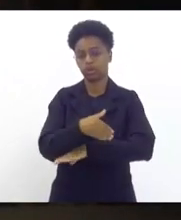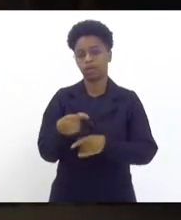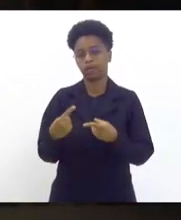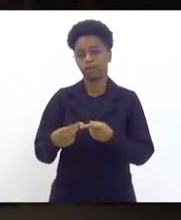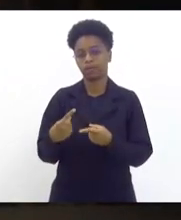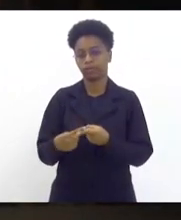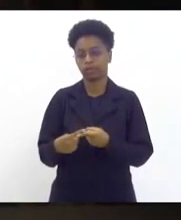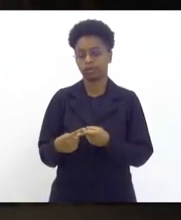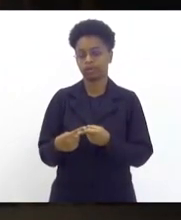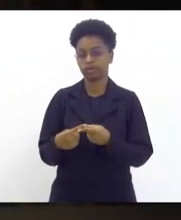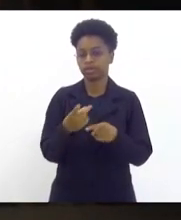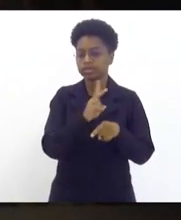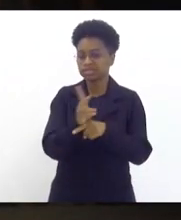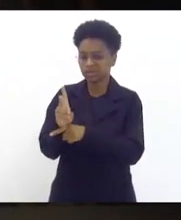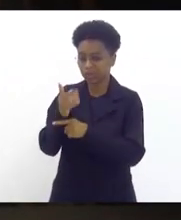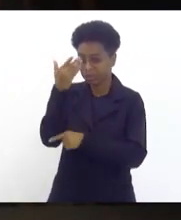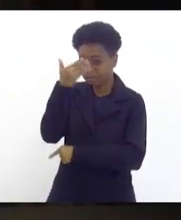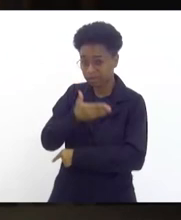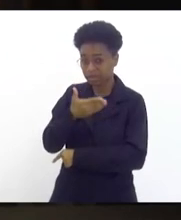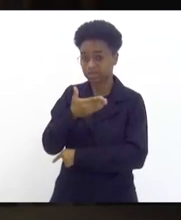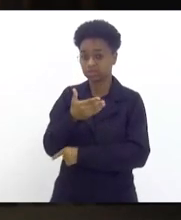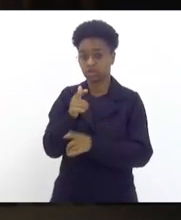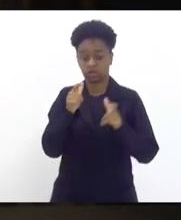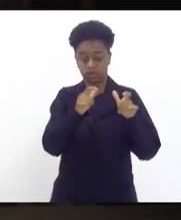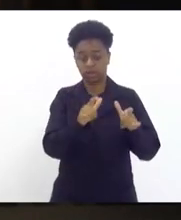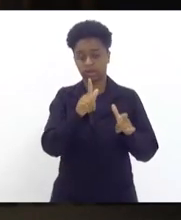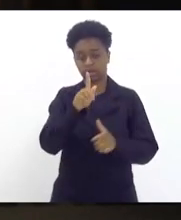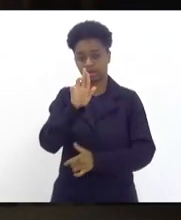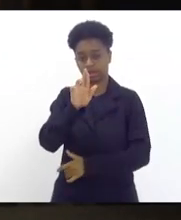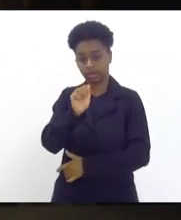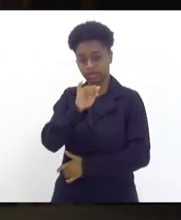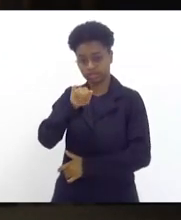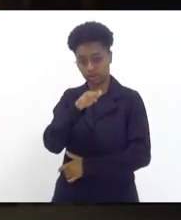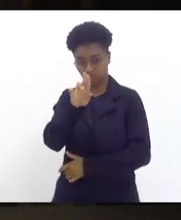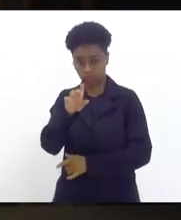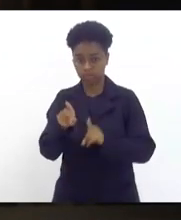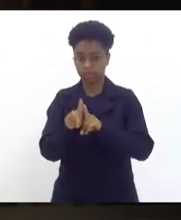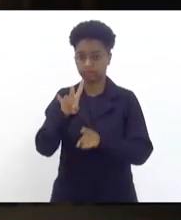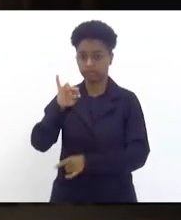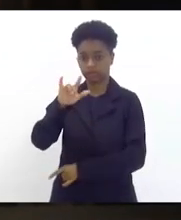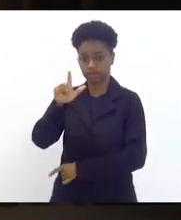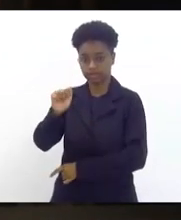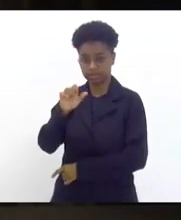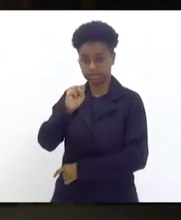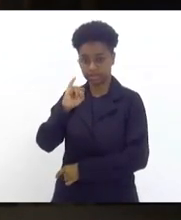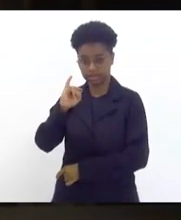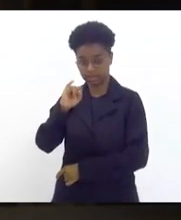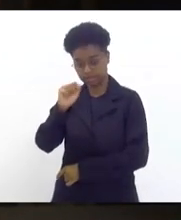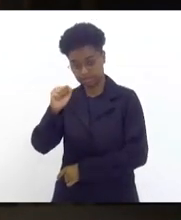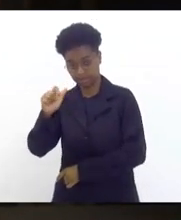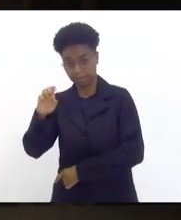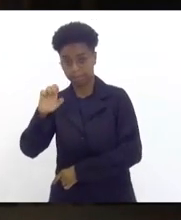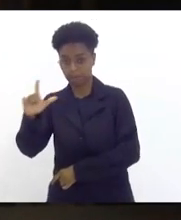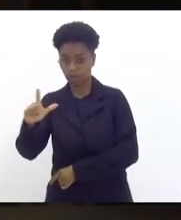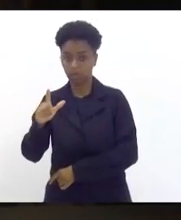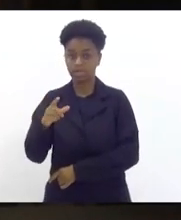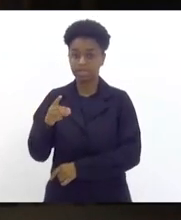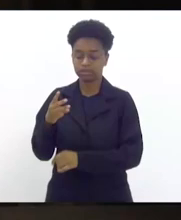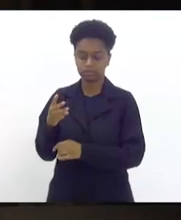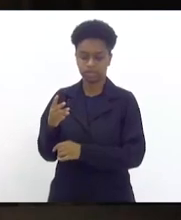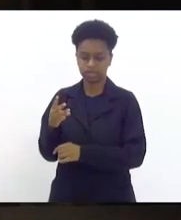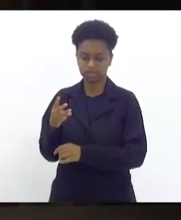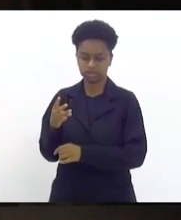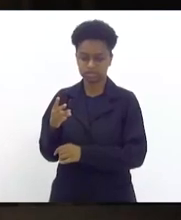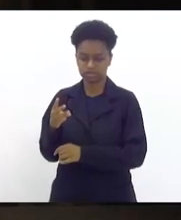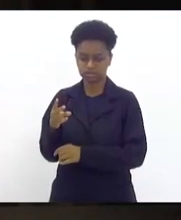a segurança presente Grajaú Vila Isabel o horário de 6 às 22 horas a gente não consegue visualizar por falta